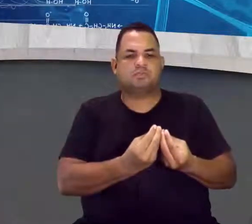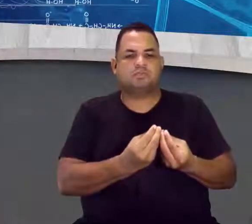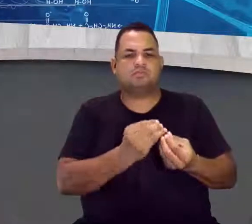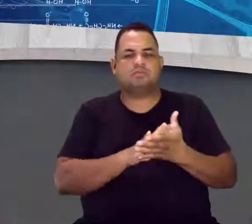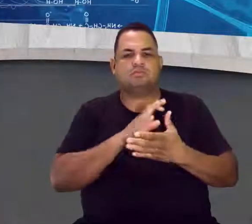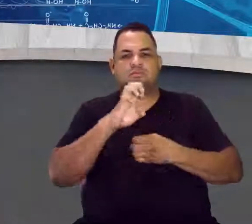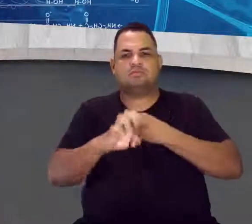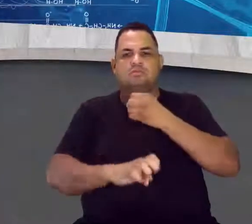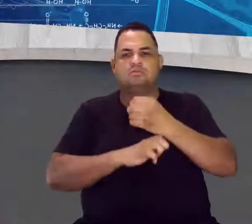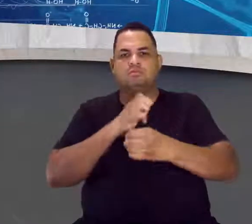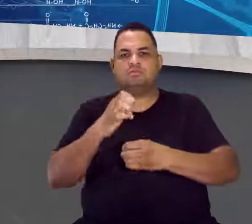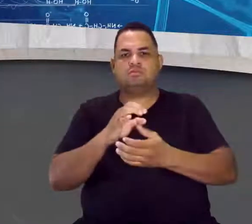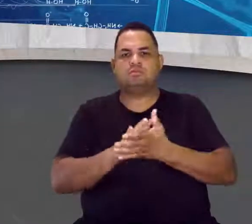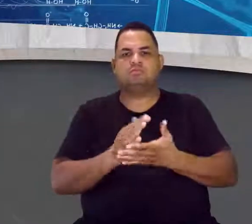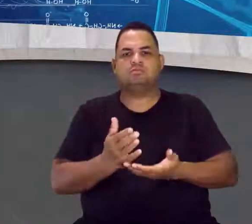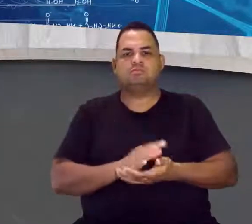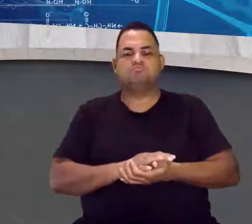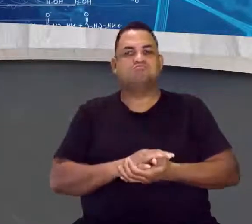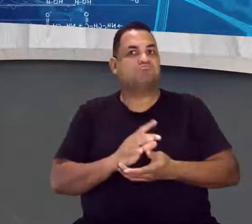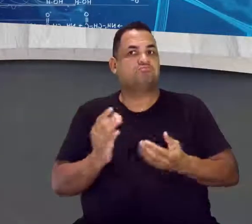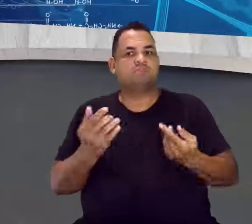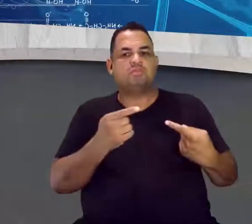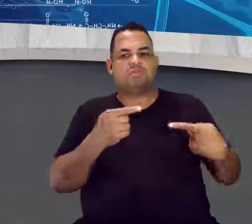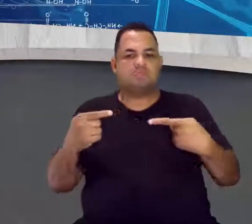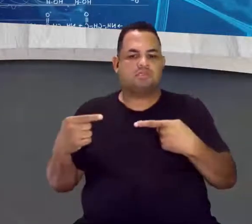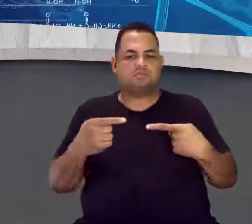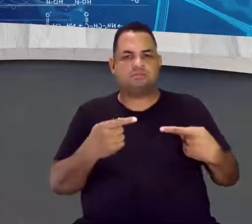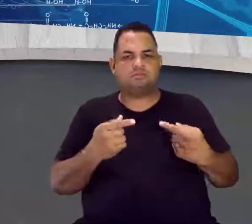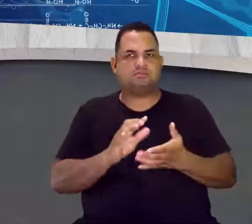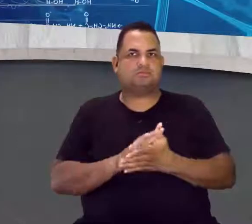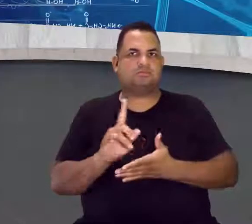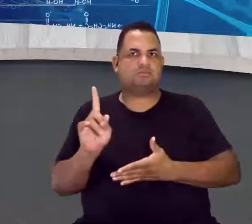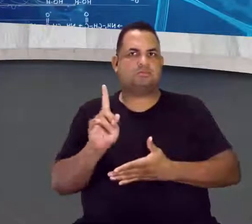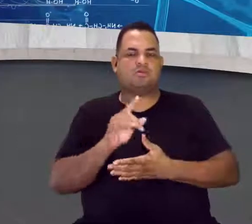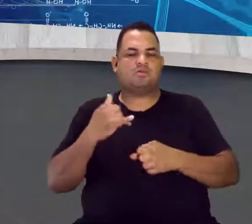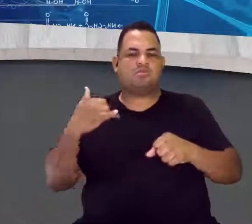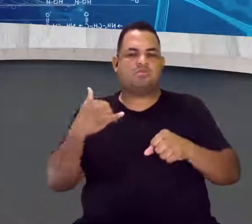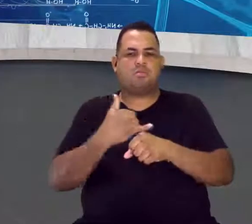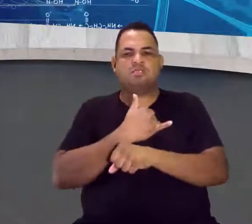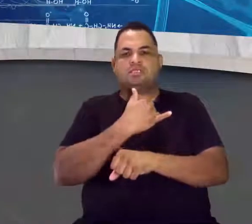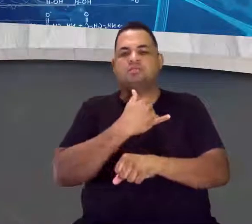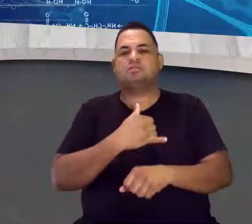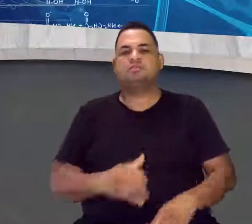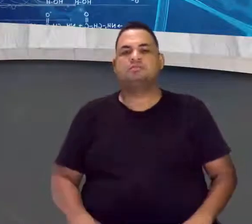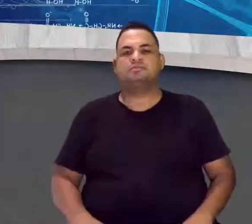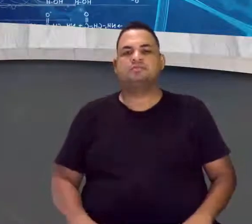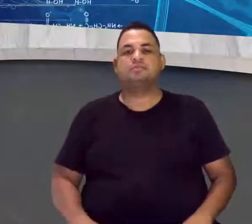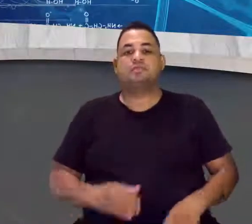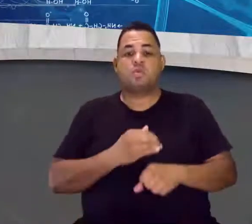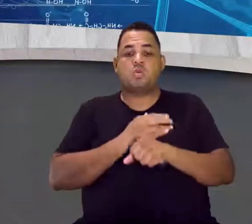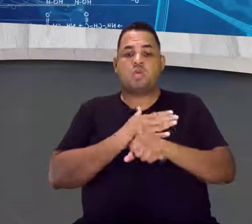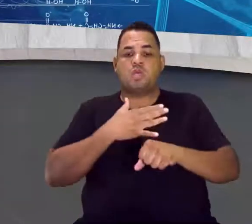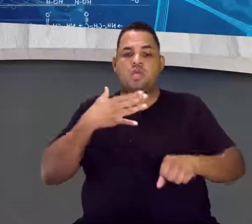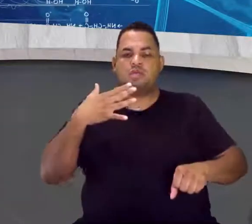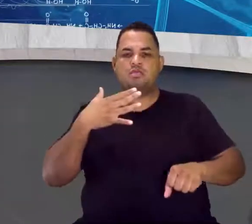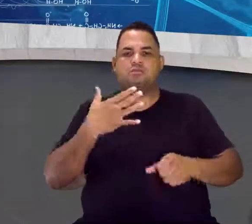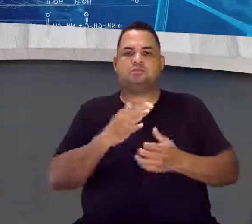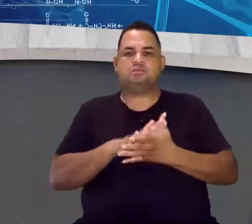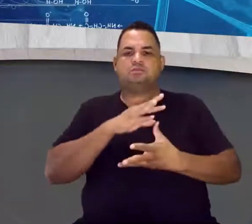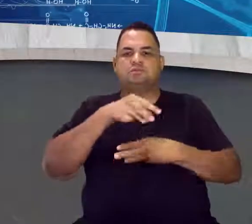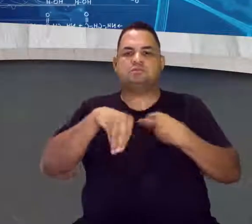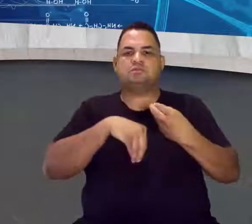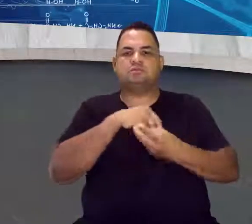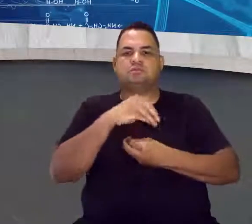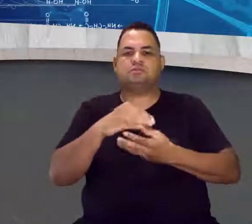vai ocorrer entre não metais, certo? Os ácidos, de um modo geral, são